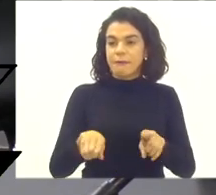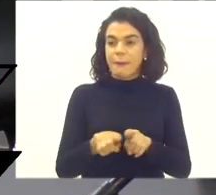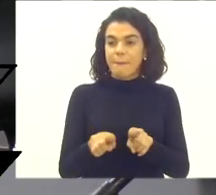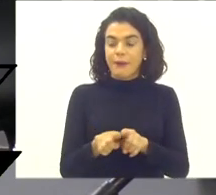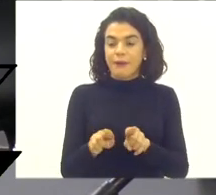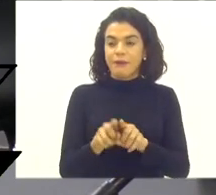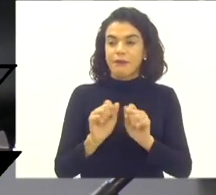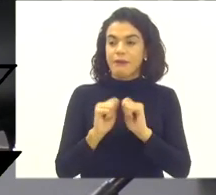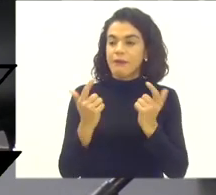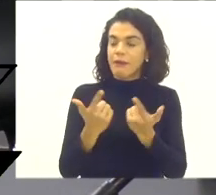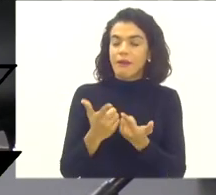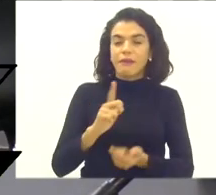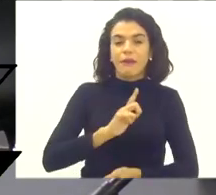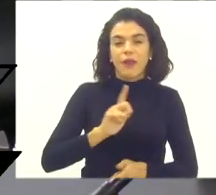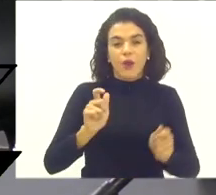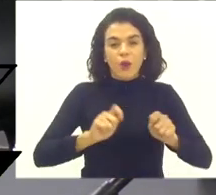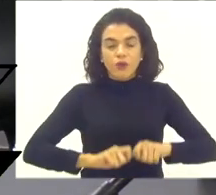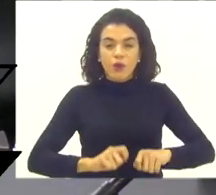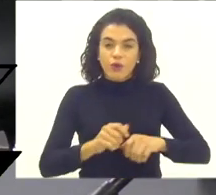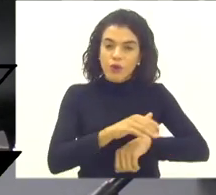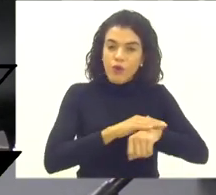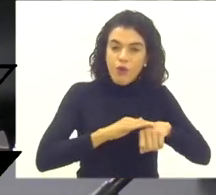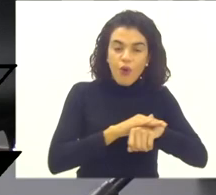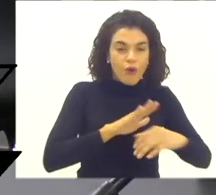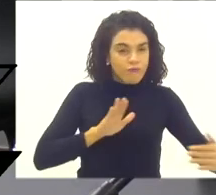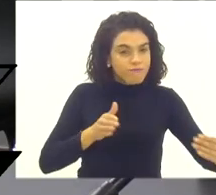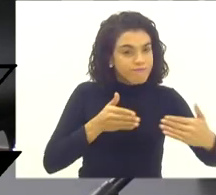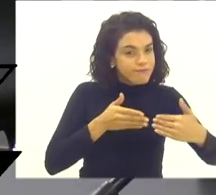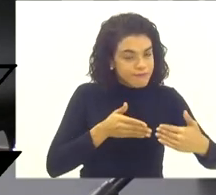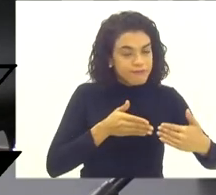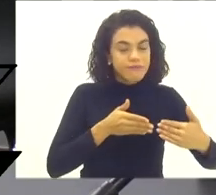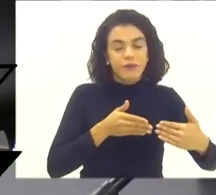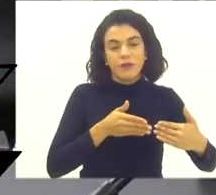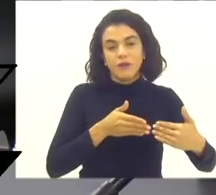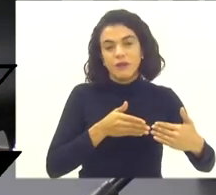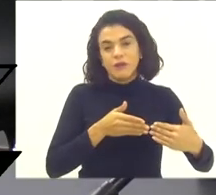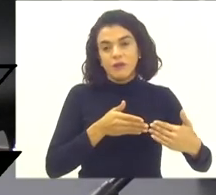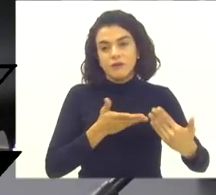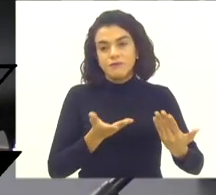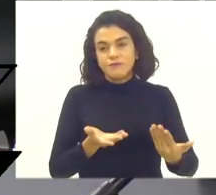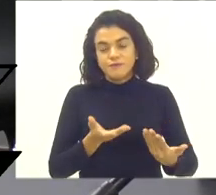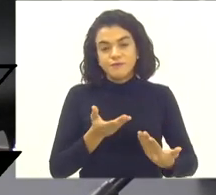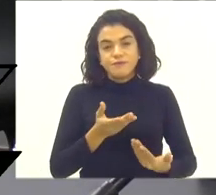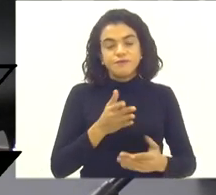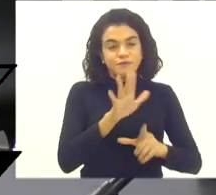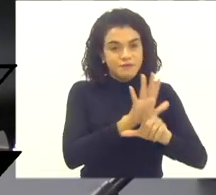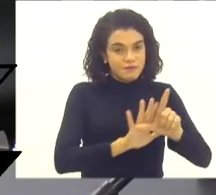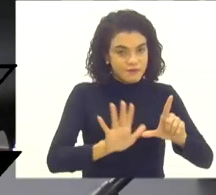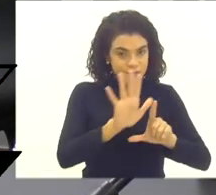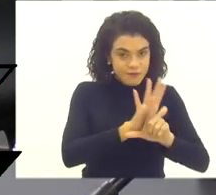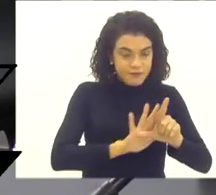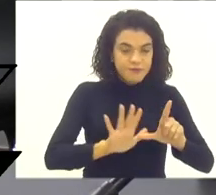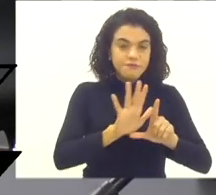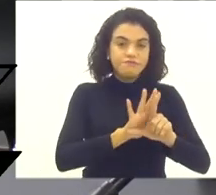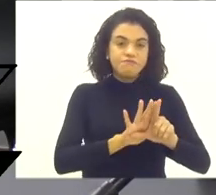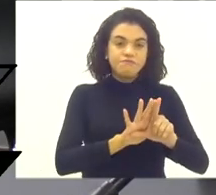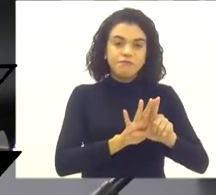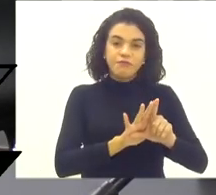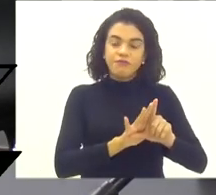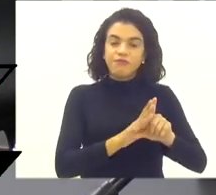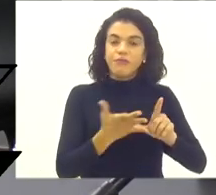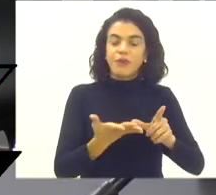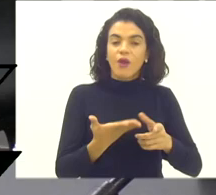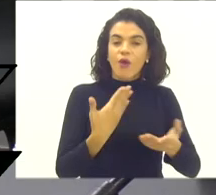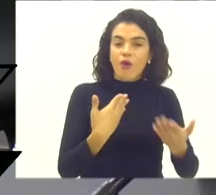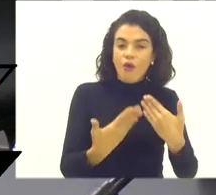ter condições de fazer um diálogo direto com as plataformas estabelecer um